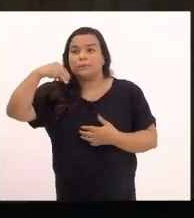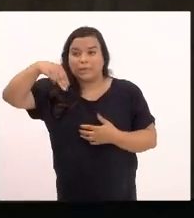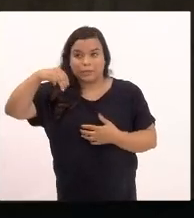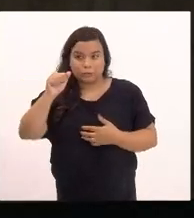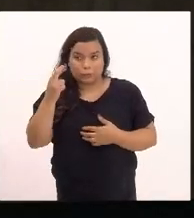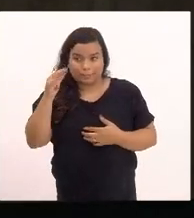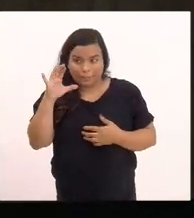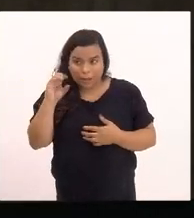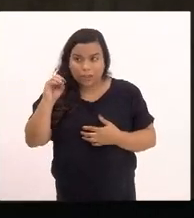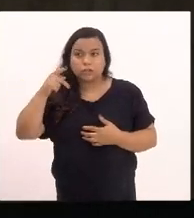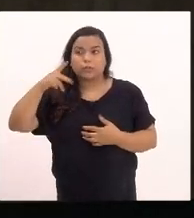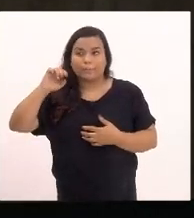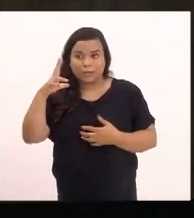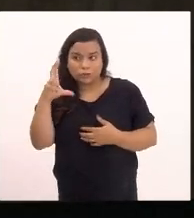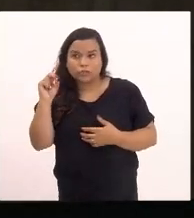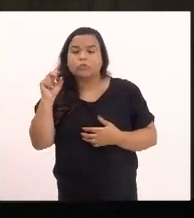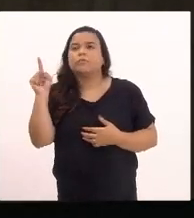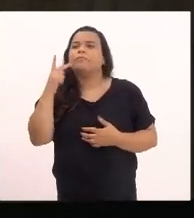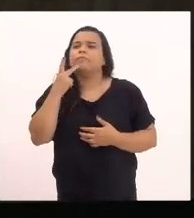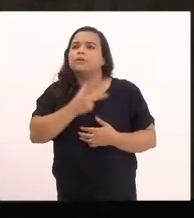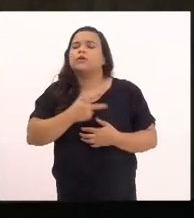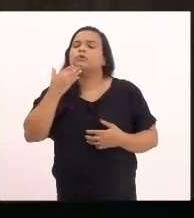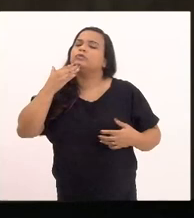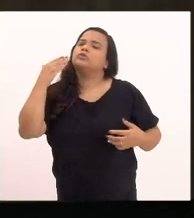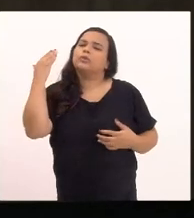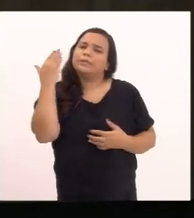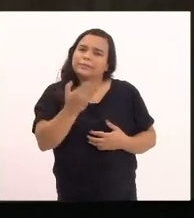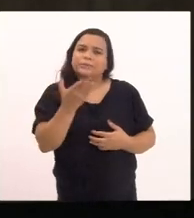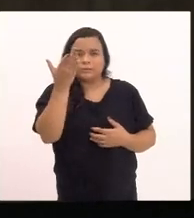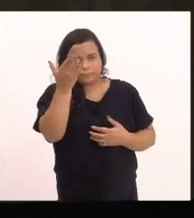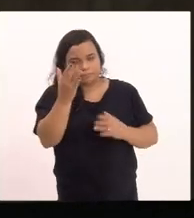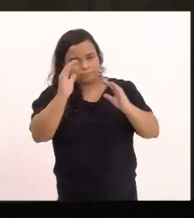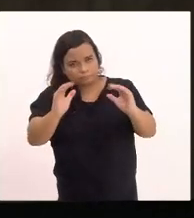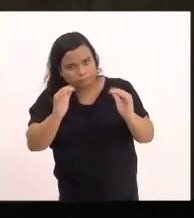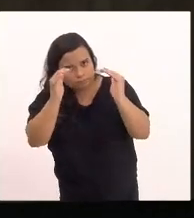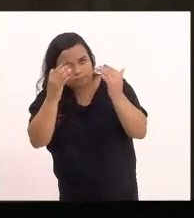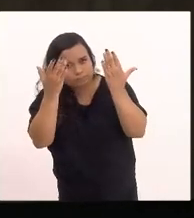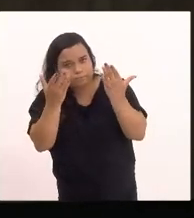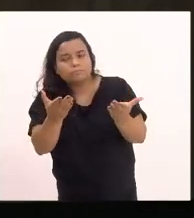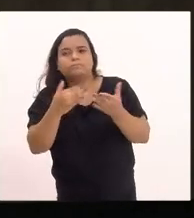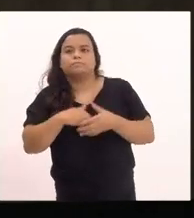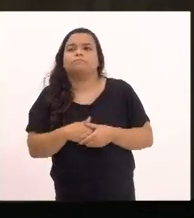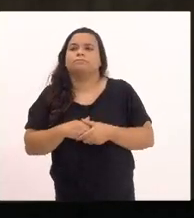presidente, que solicitasse a Vossa Excelência